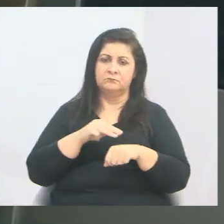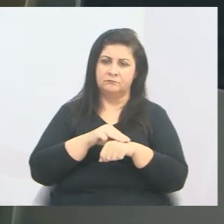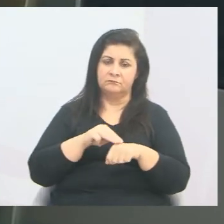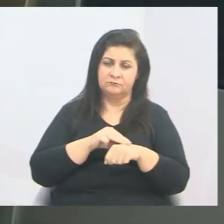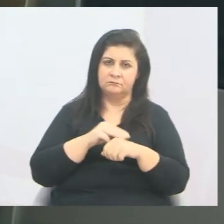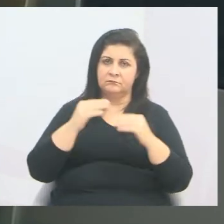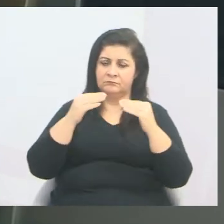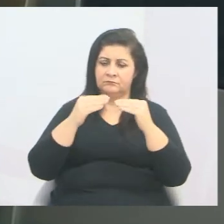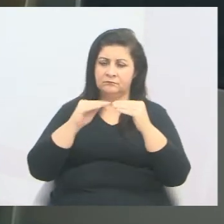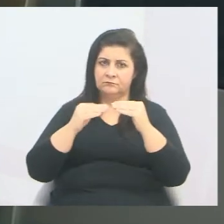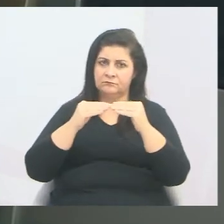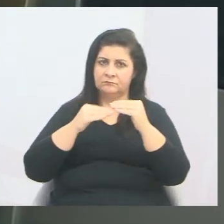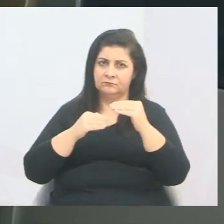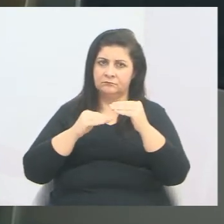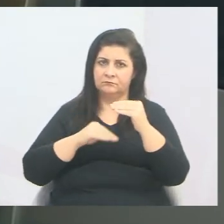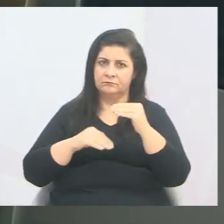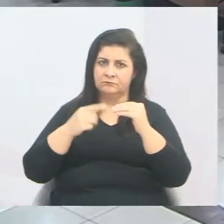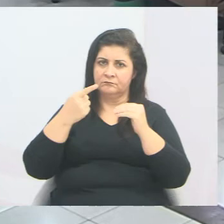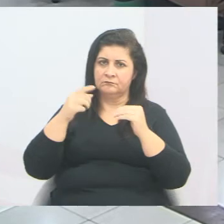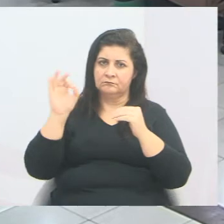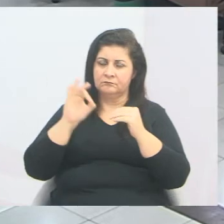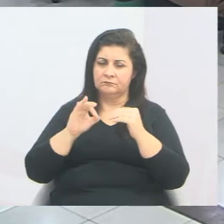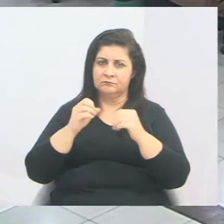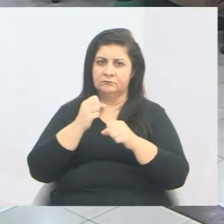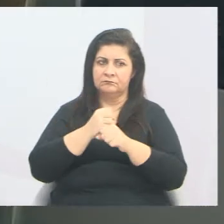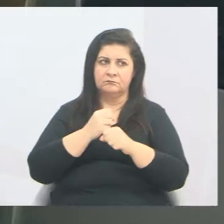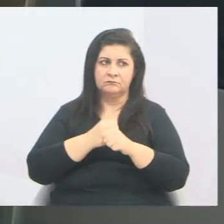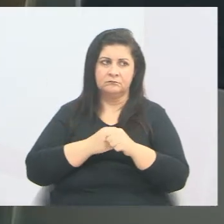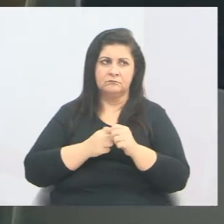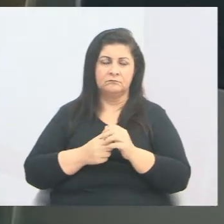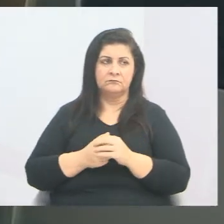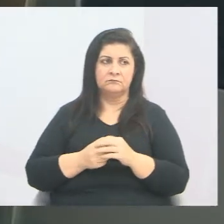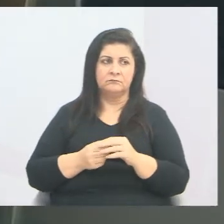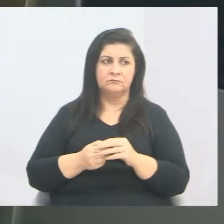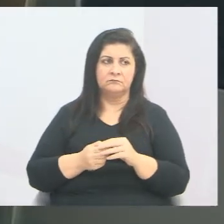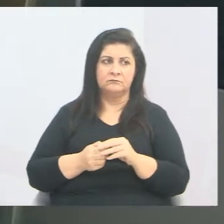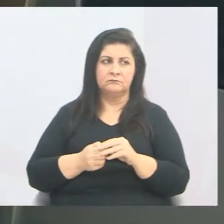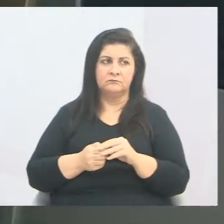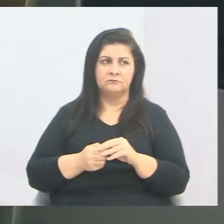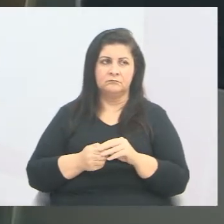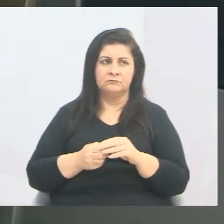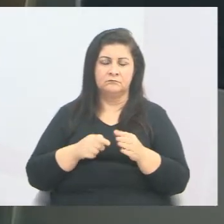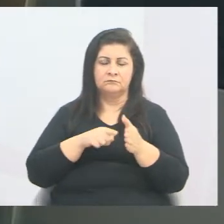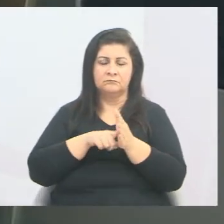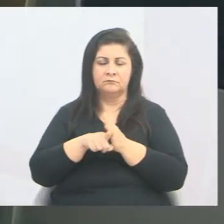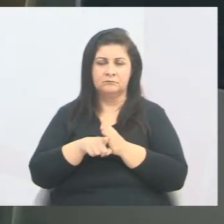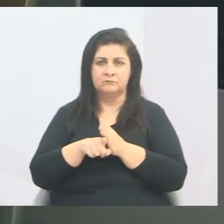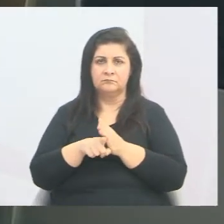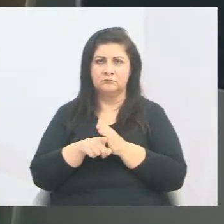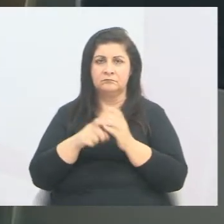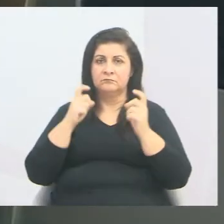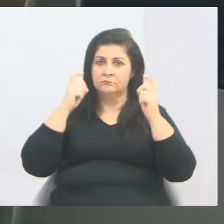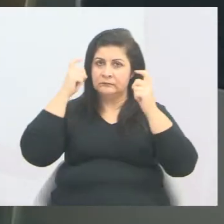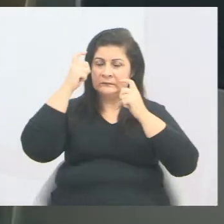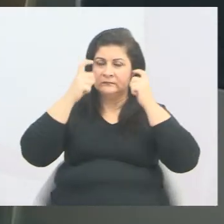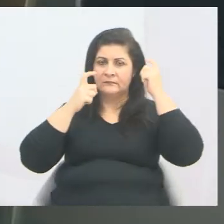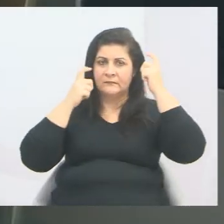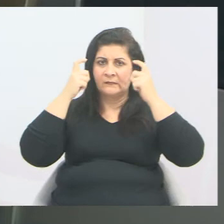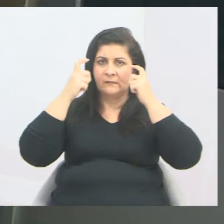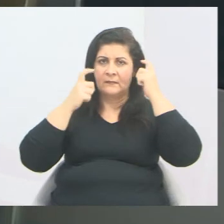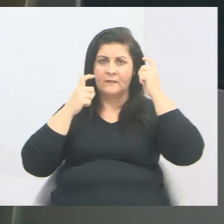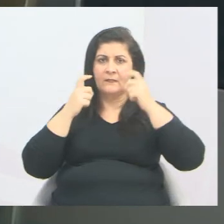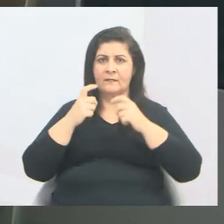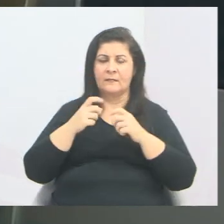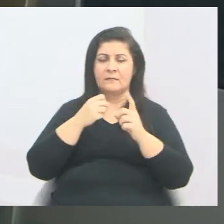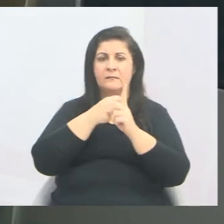se reduzindo. Diminuiu 1% cada ano, né? Mas o questionamento que eu falo é justamente com a preocupação que a gente tem com